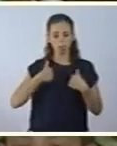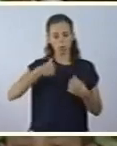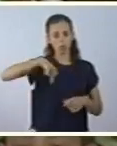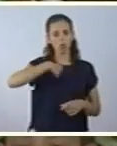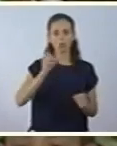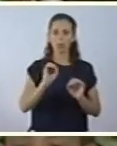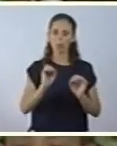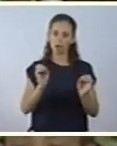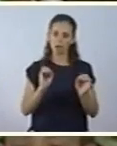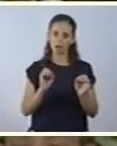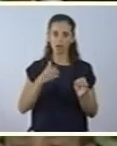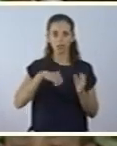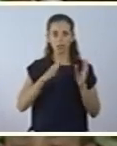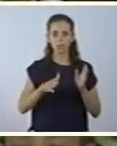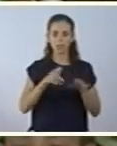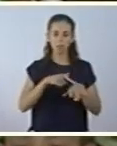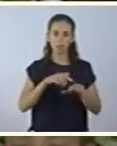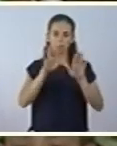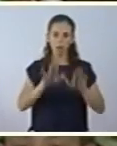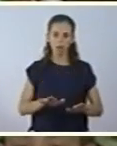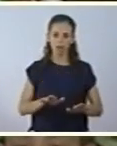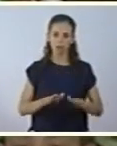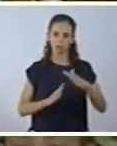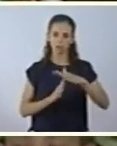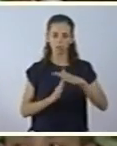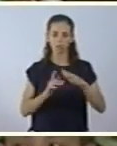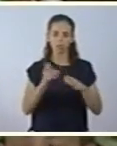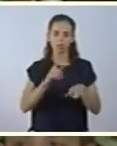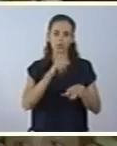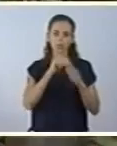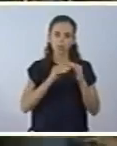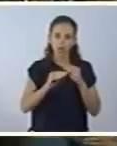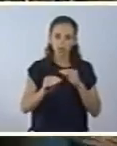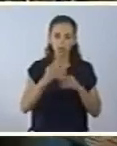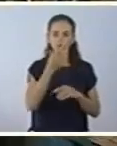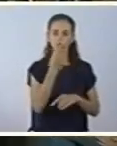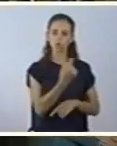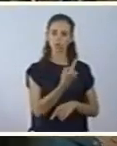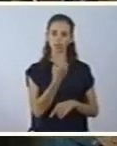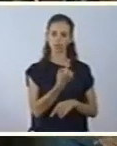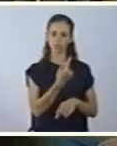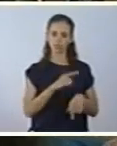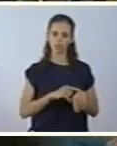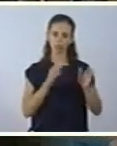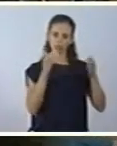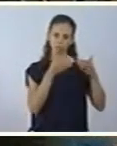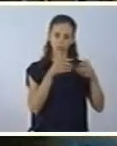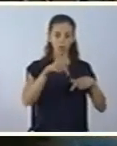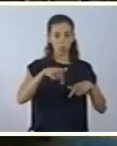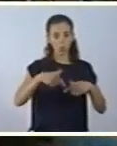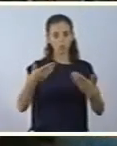nós. E estamos a precisar de parar um bocadinho, para o silêncio, para estar sós. Ainda